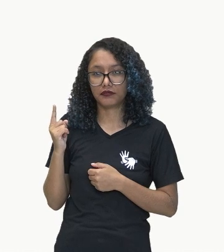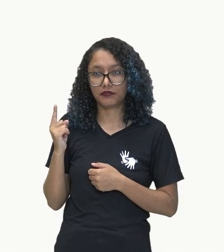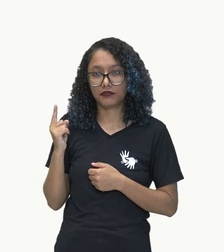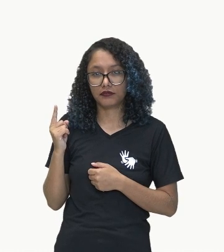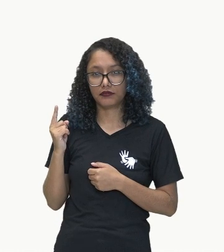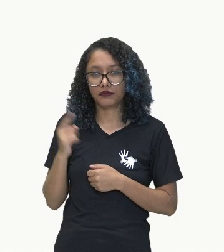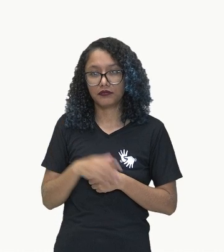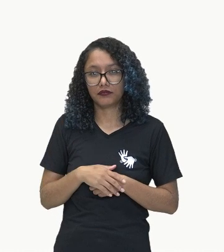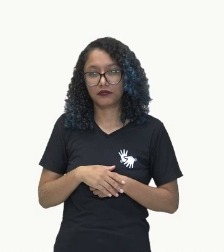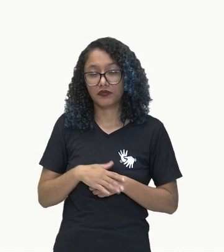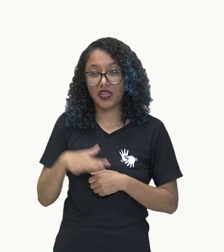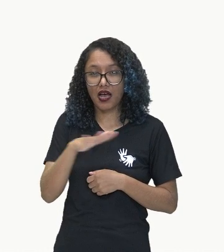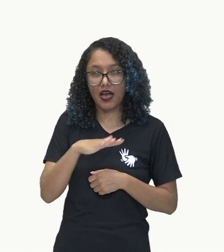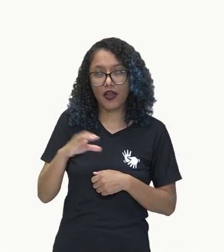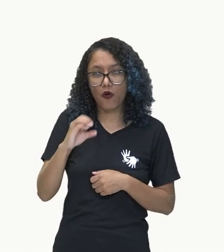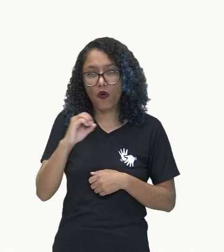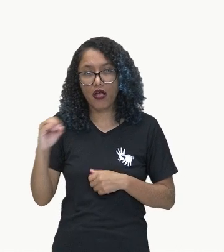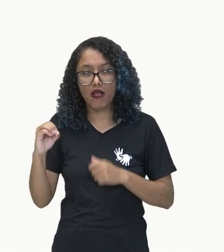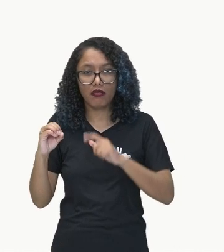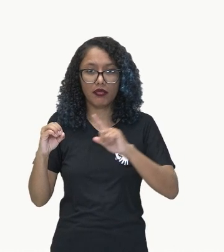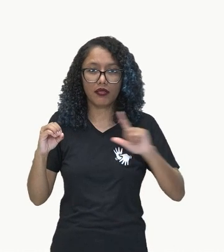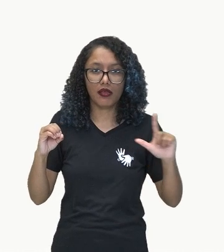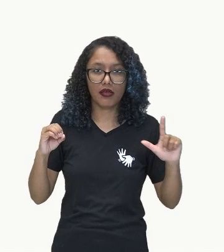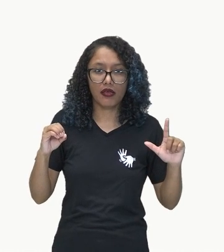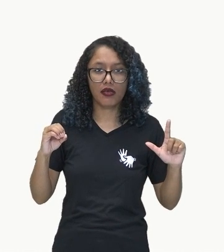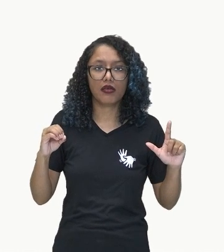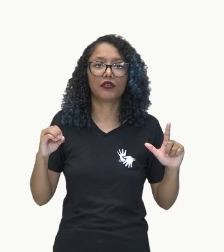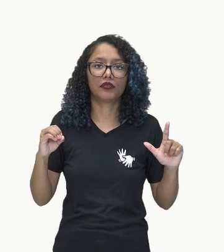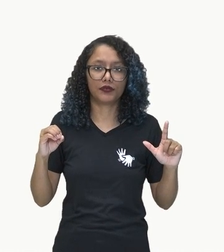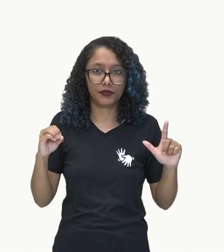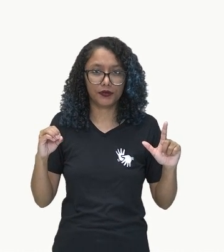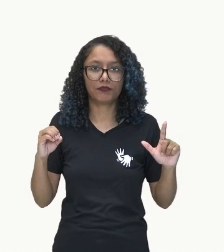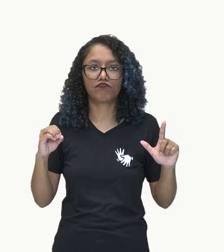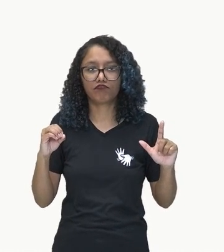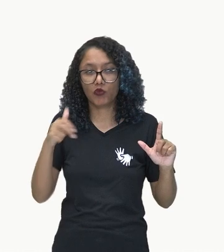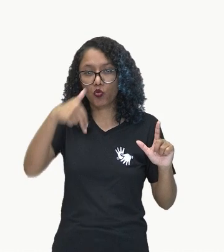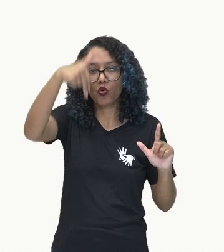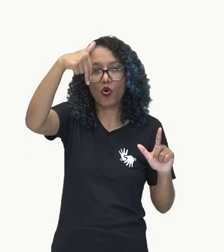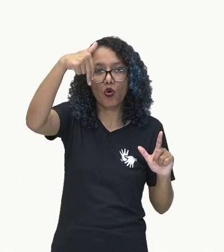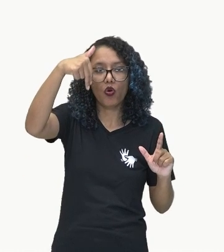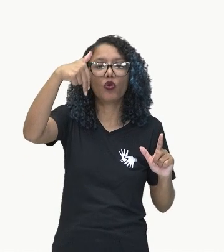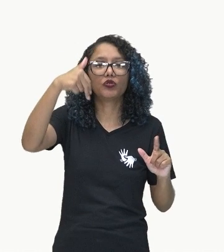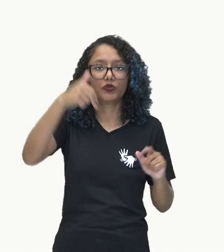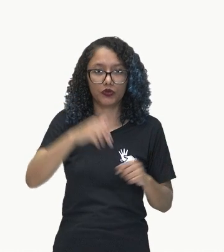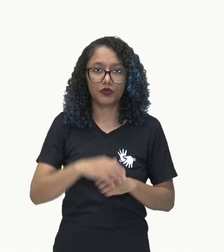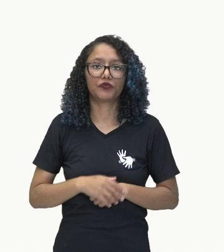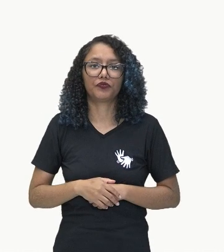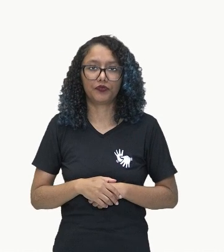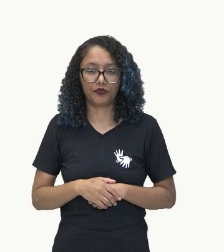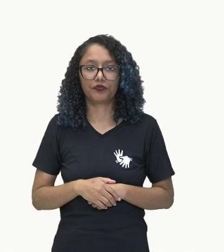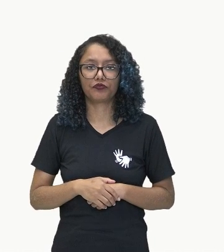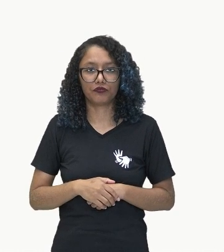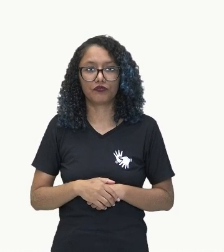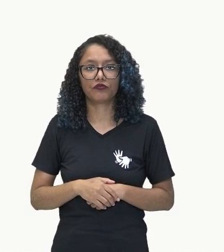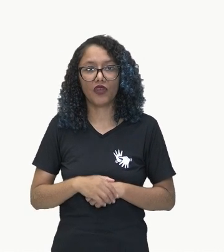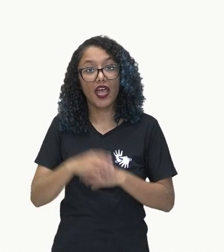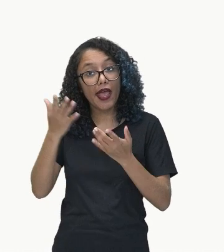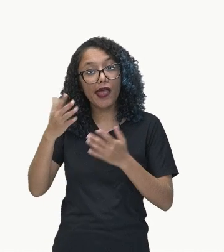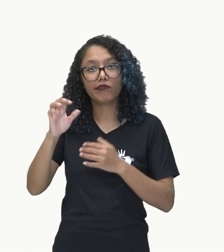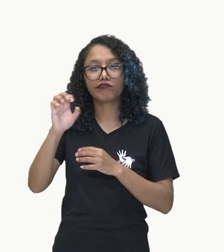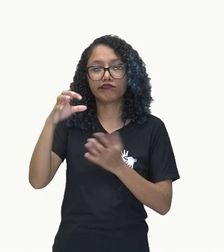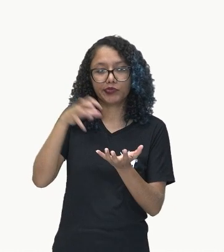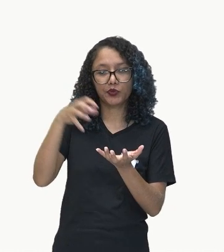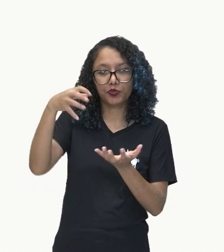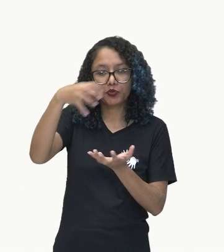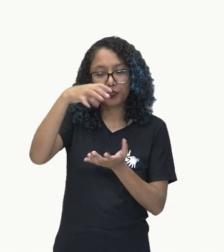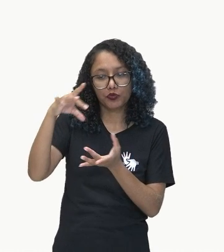o Oceano Índico, tá? Então, realmente tem essa ligação de importantes continentes também, tá